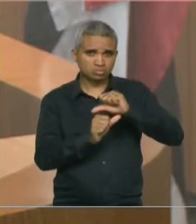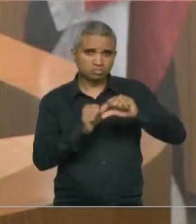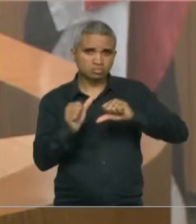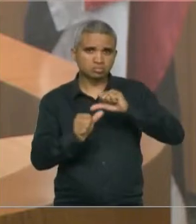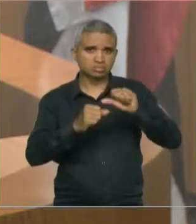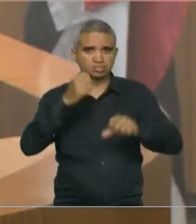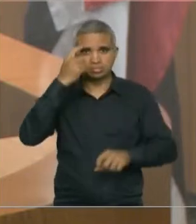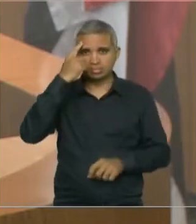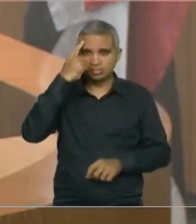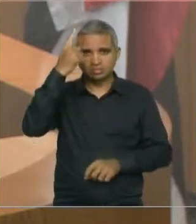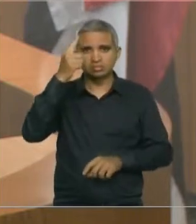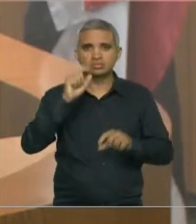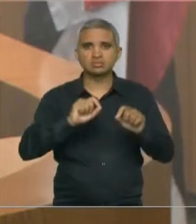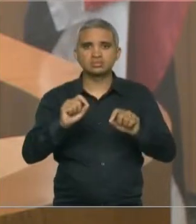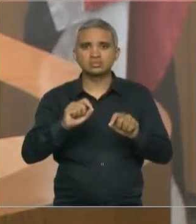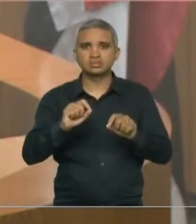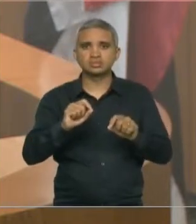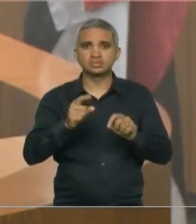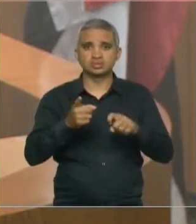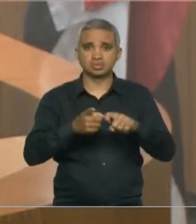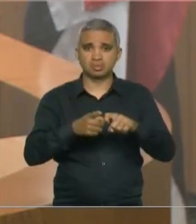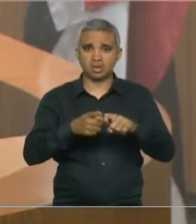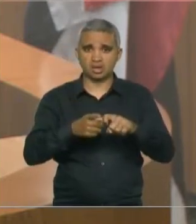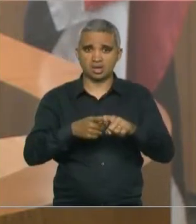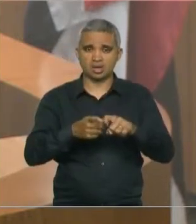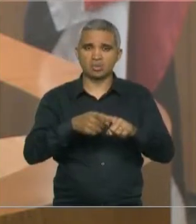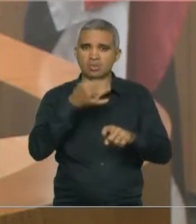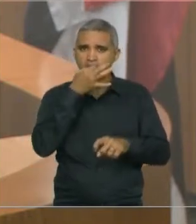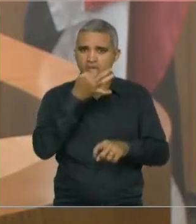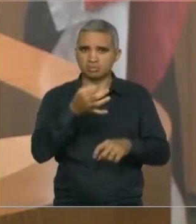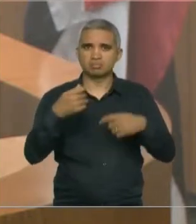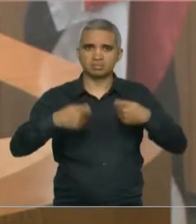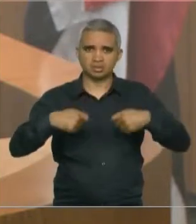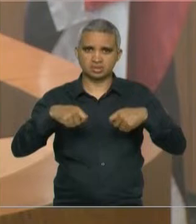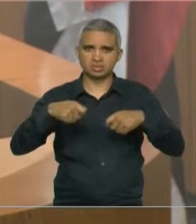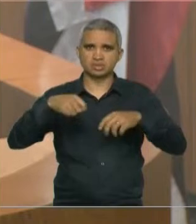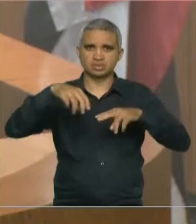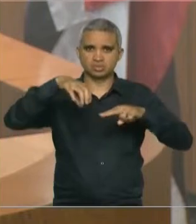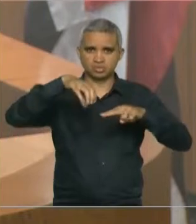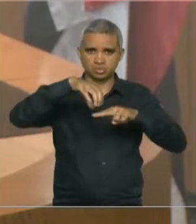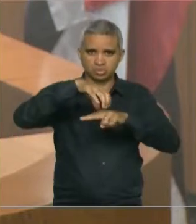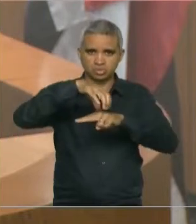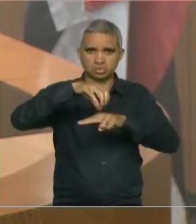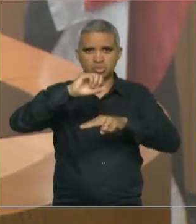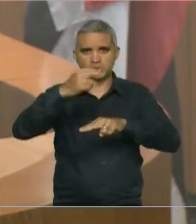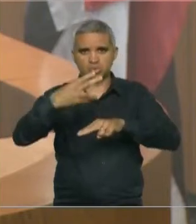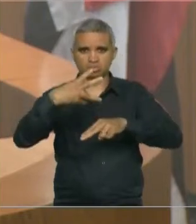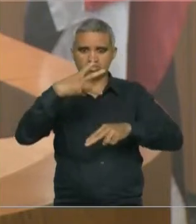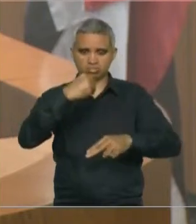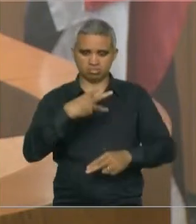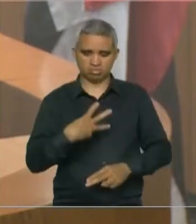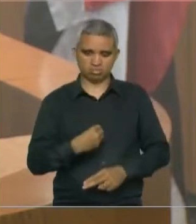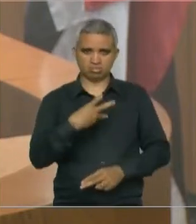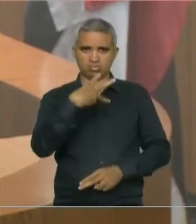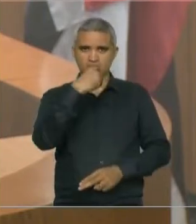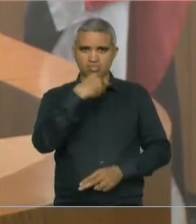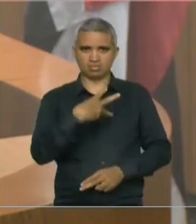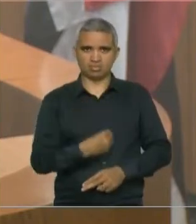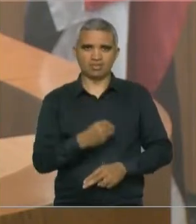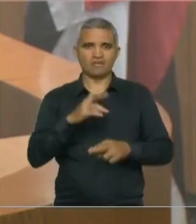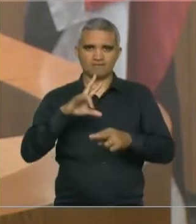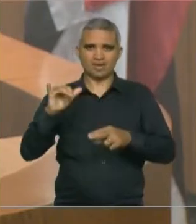que só com um exame de alto custo vai resolver o problema, e não é assim. Então, chega a hora de